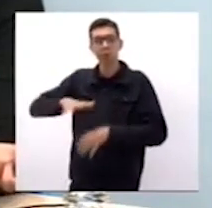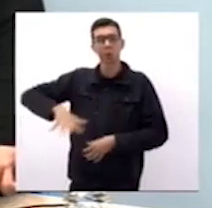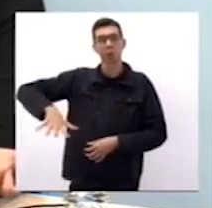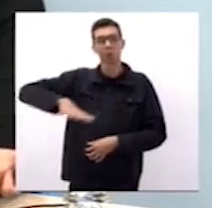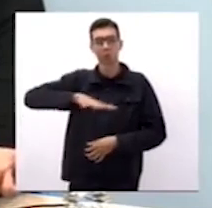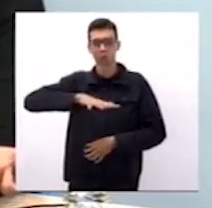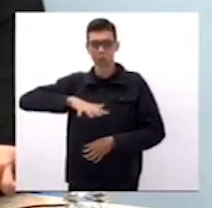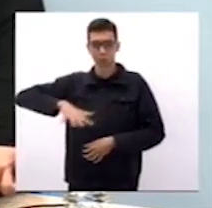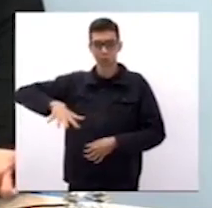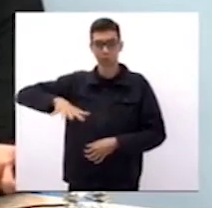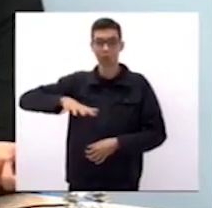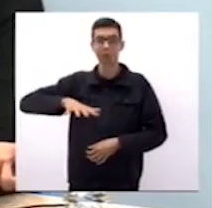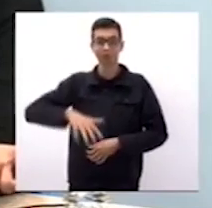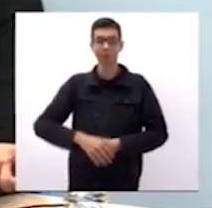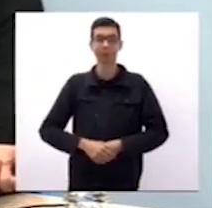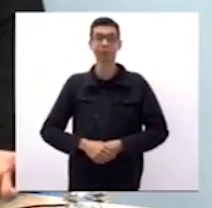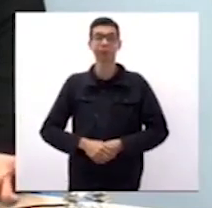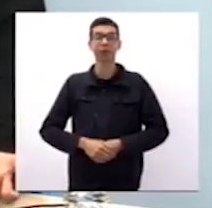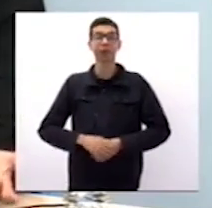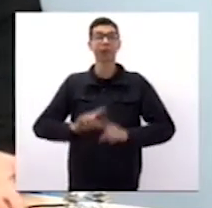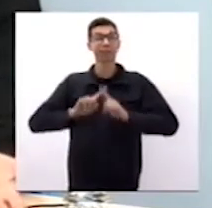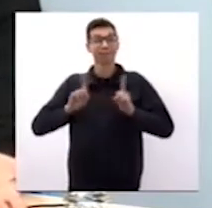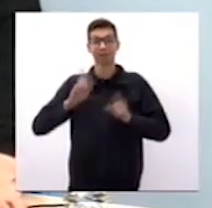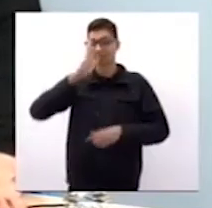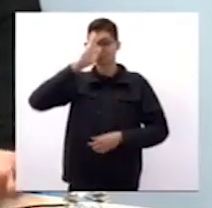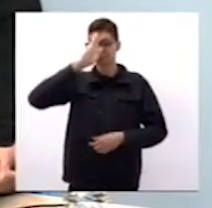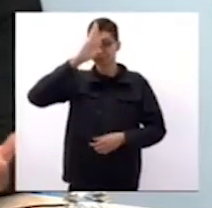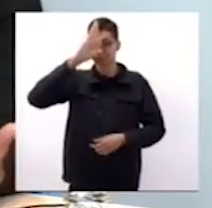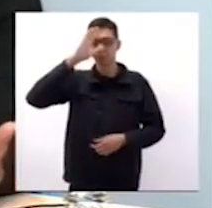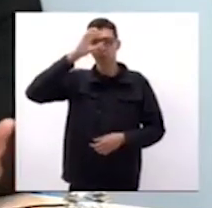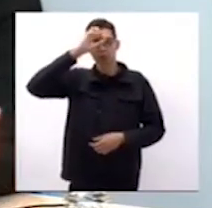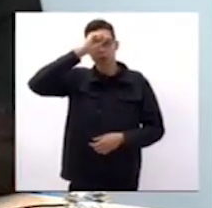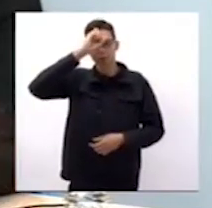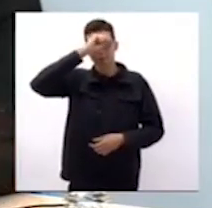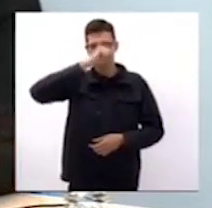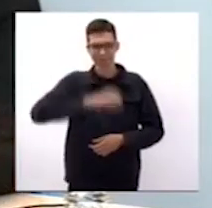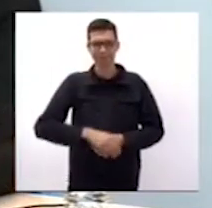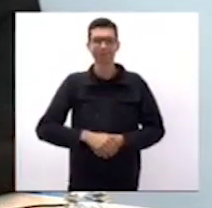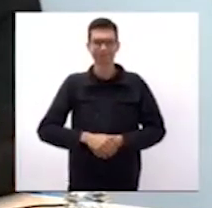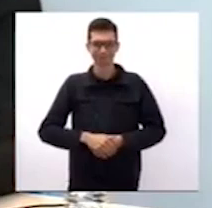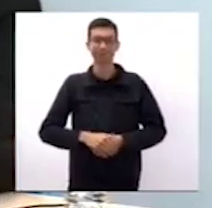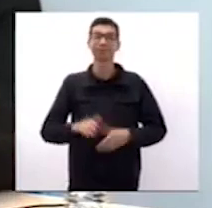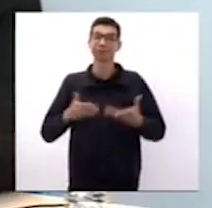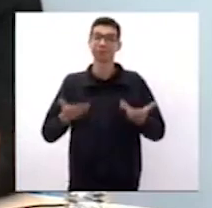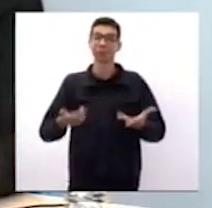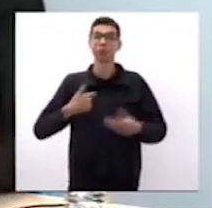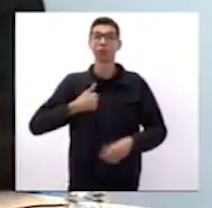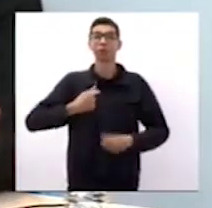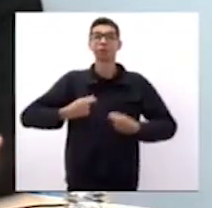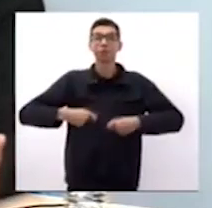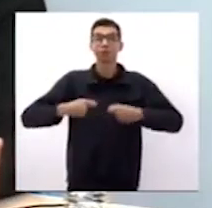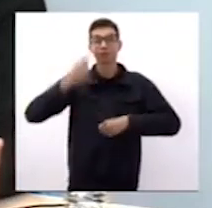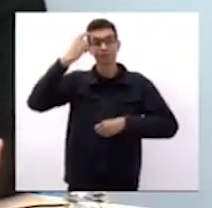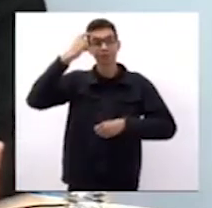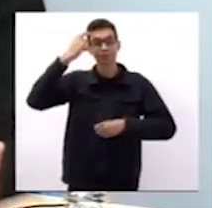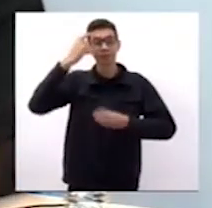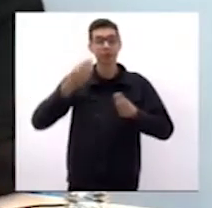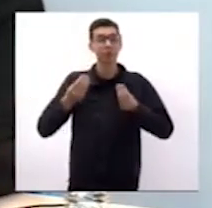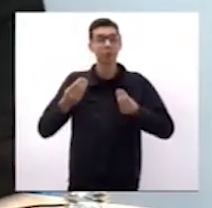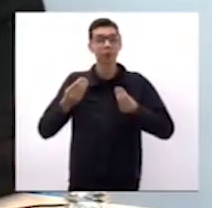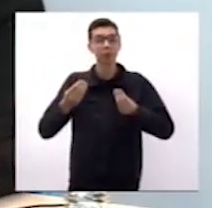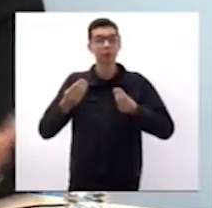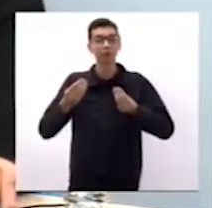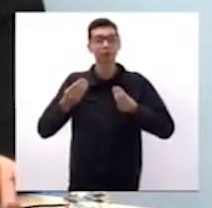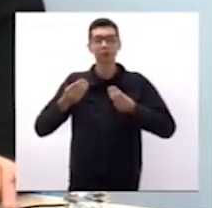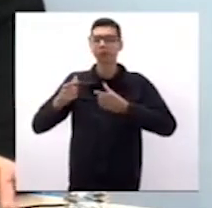sobrepor à necessidade de aprendizado significativo, eu tenho que pensar, sim, na harmonia do meu espaço,